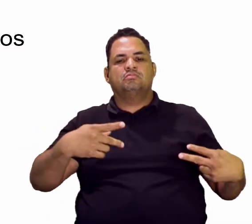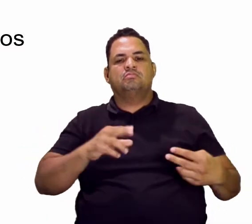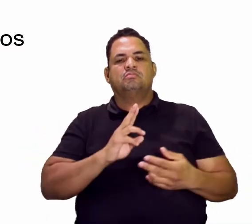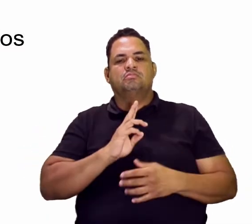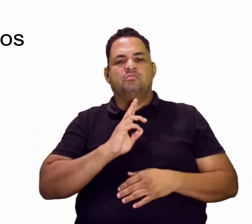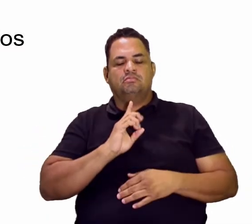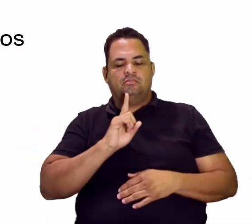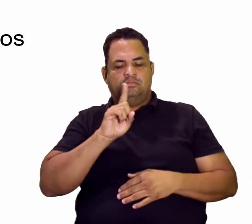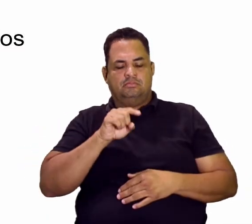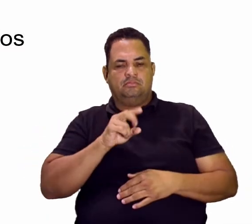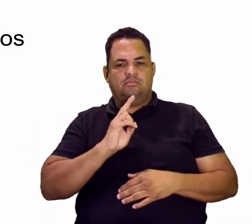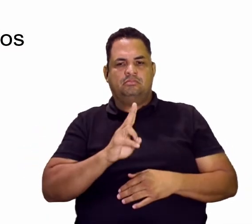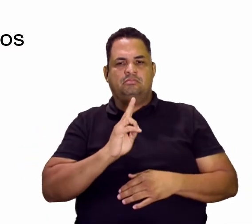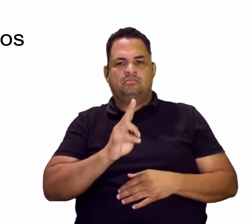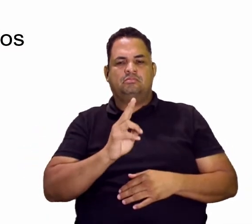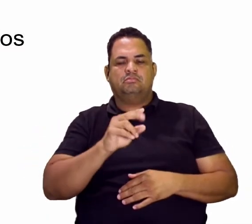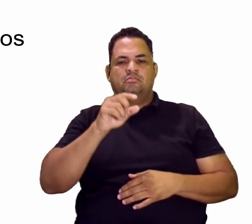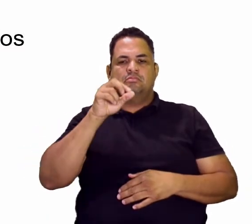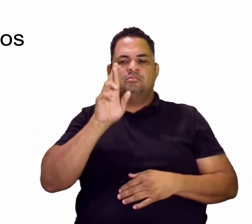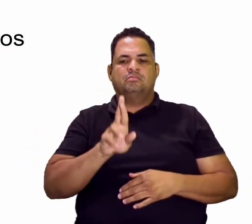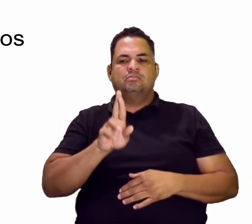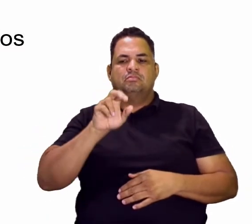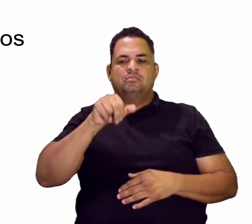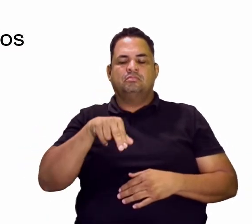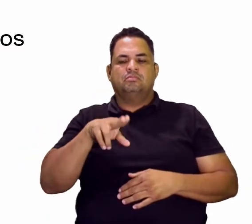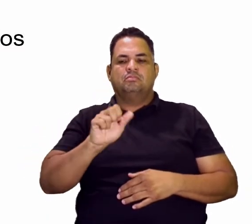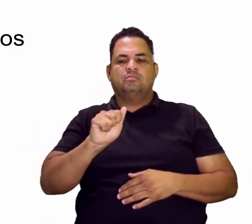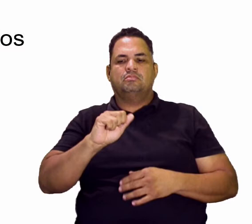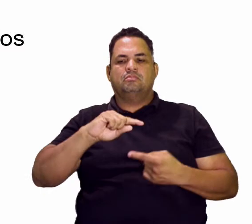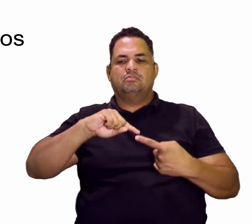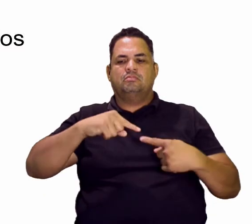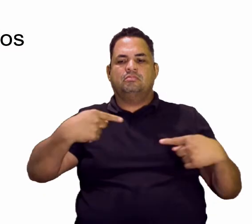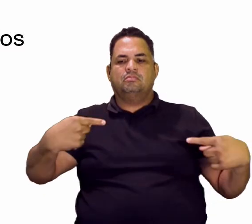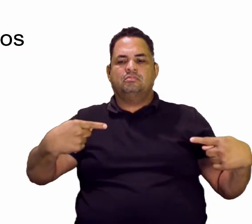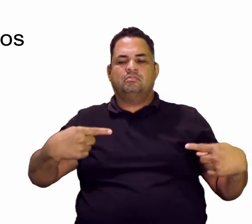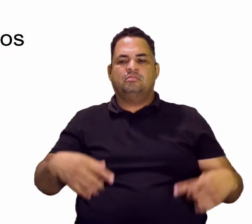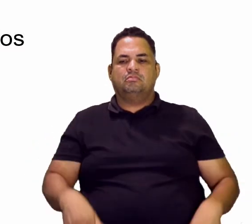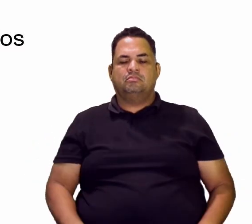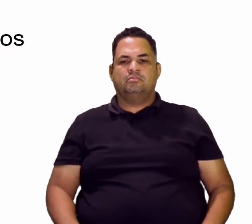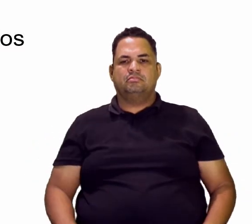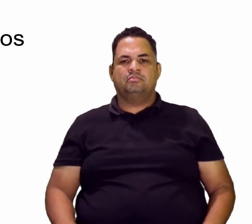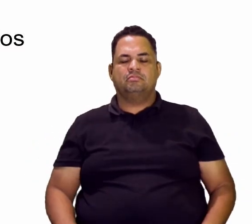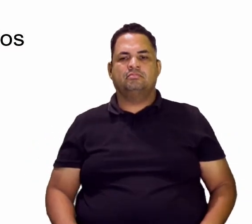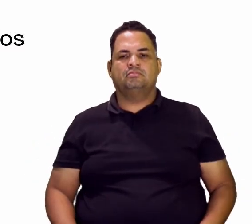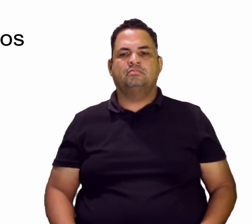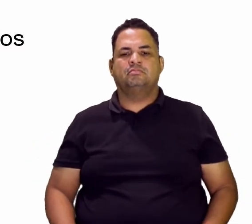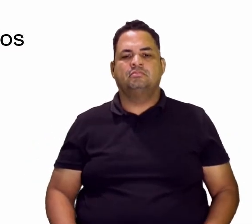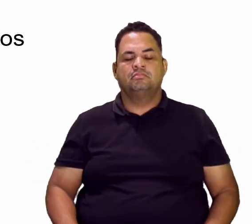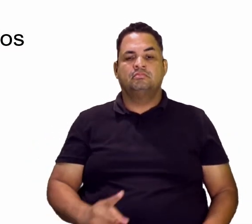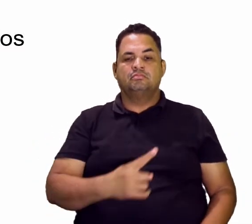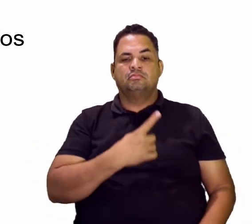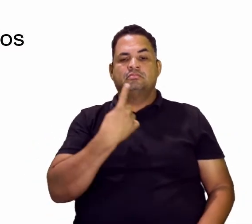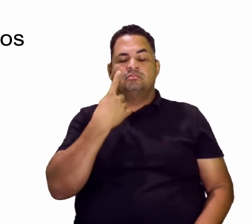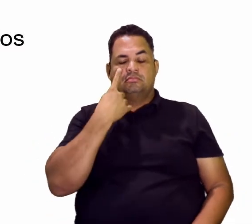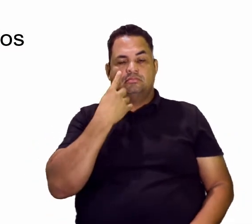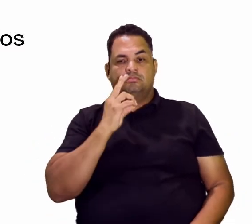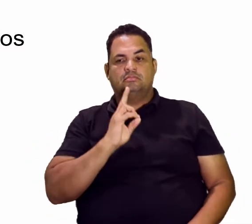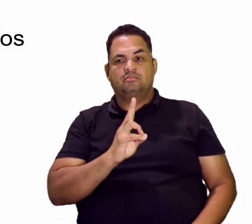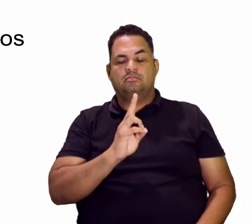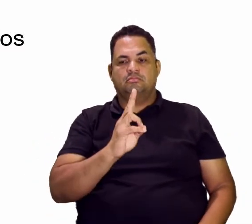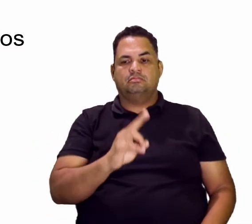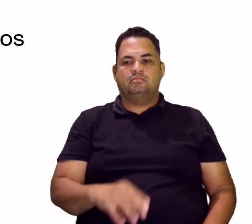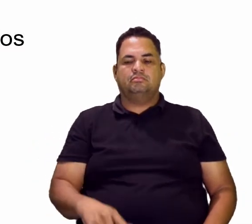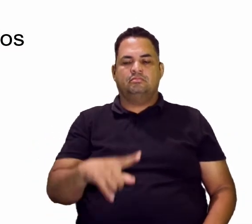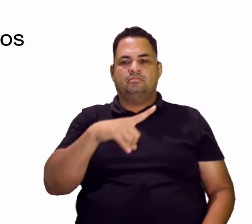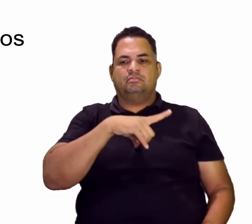genético é sempre de RNA. Ora, nós vimos durante a aula que nós vamos ter